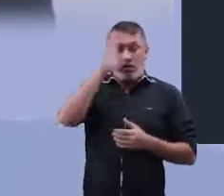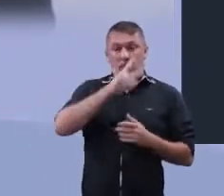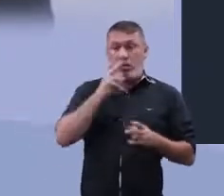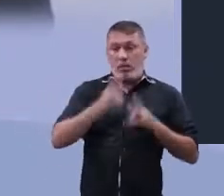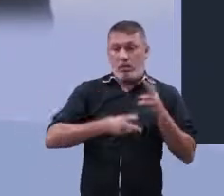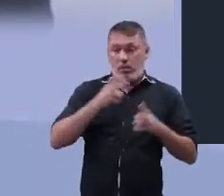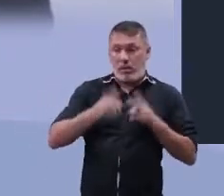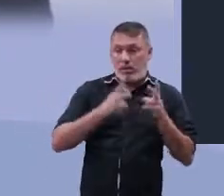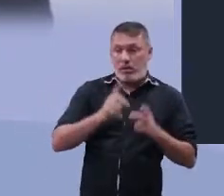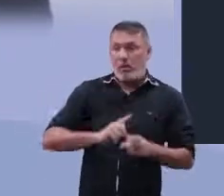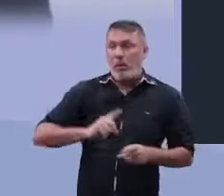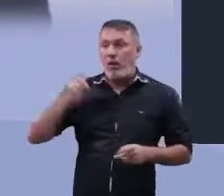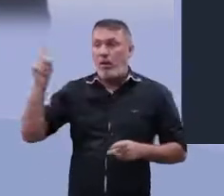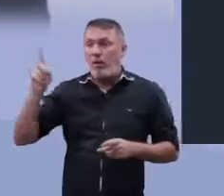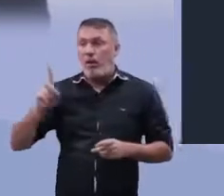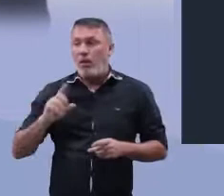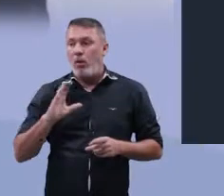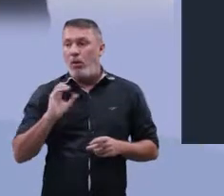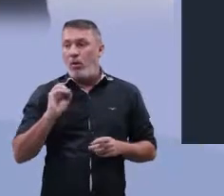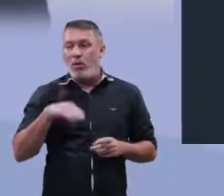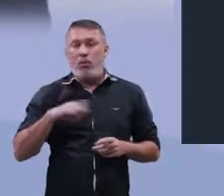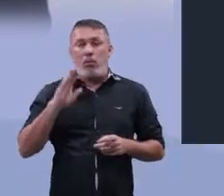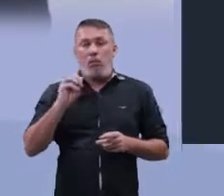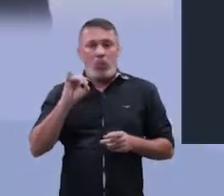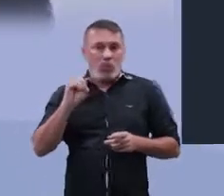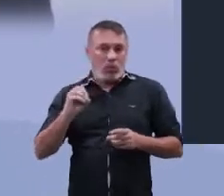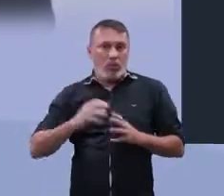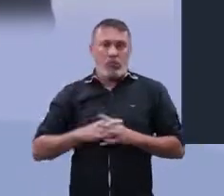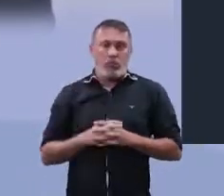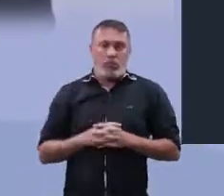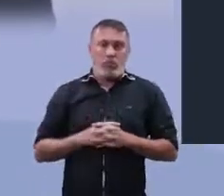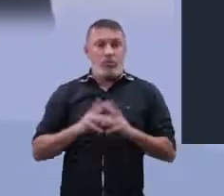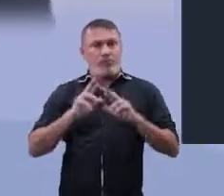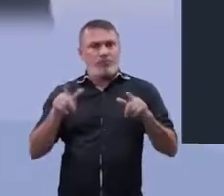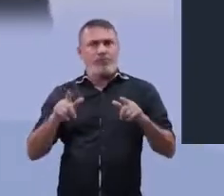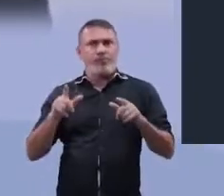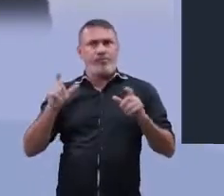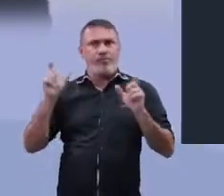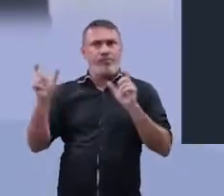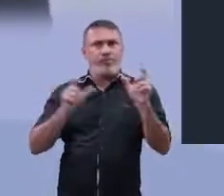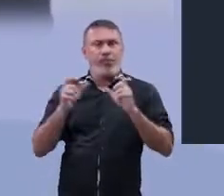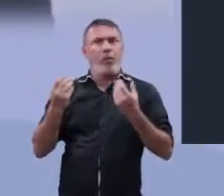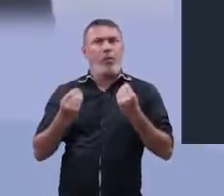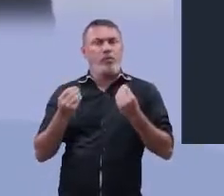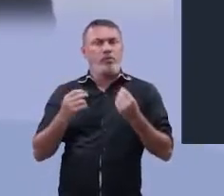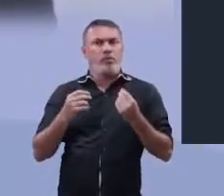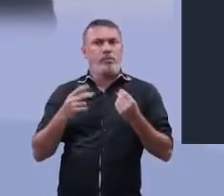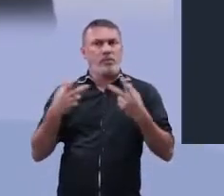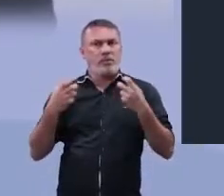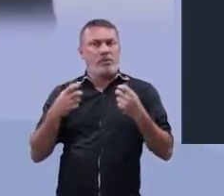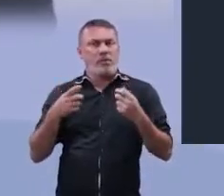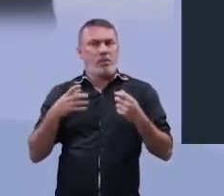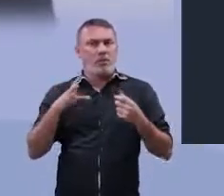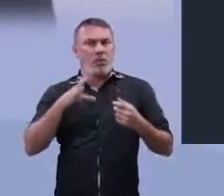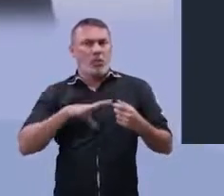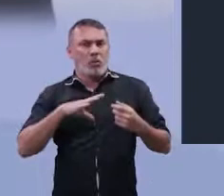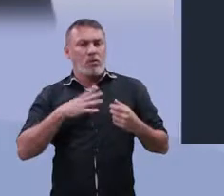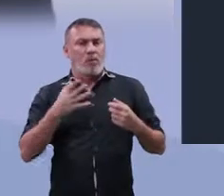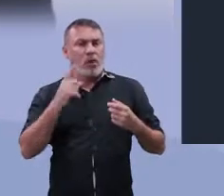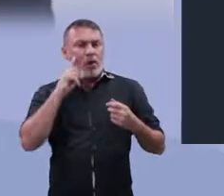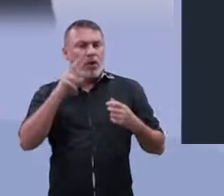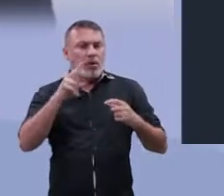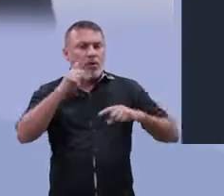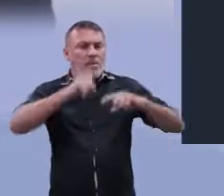né? No Brasil a gente usa a palavra trem e em Portugal é comboio. Então a gente percebe que para o